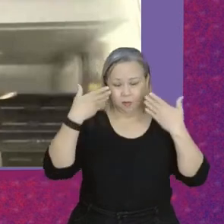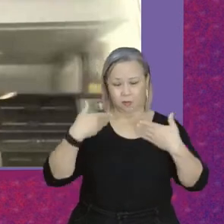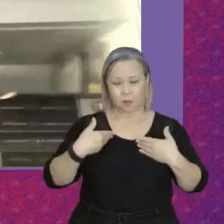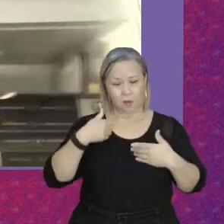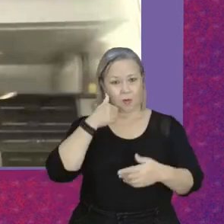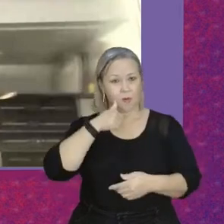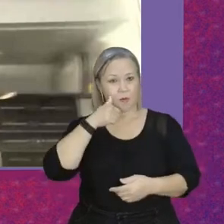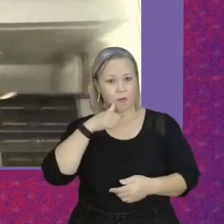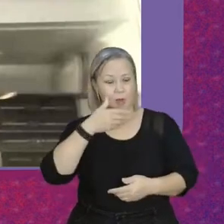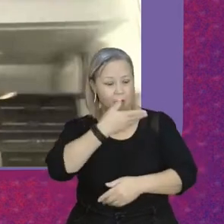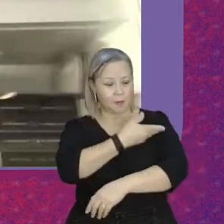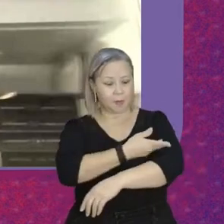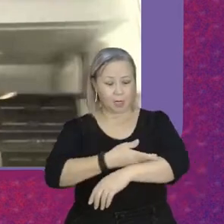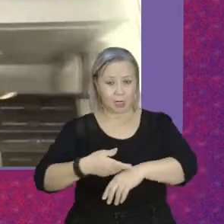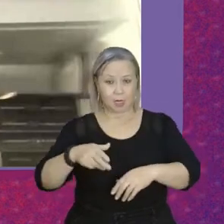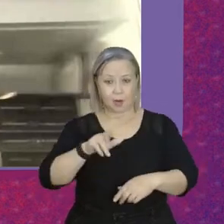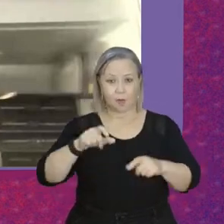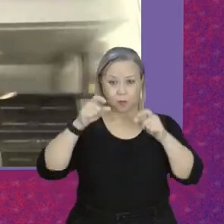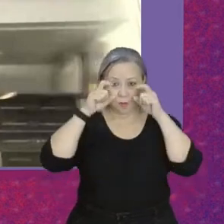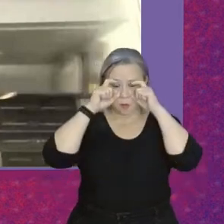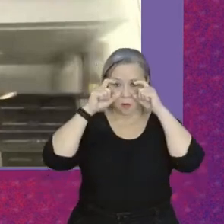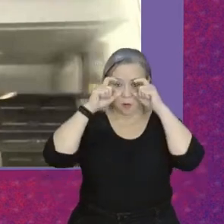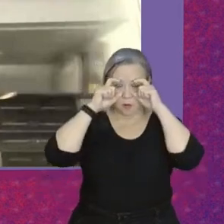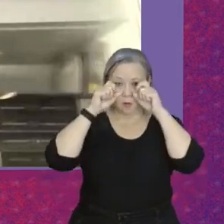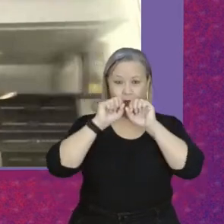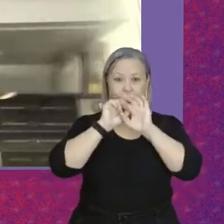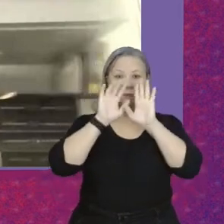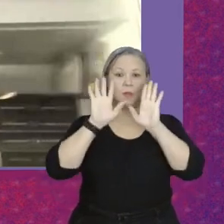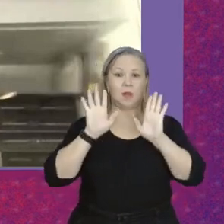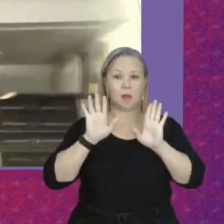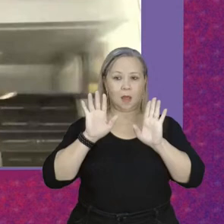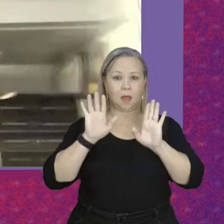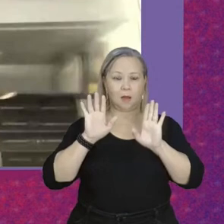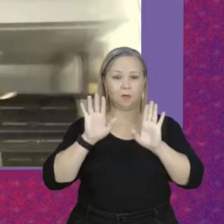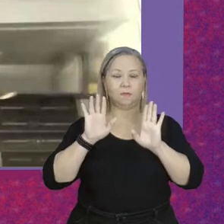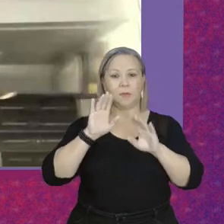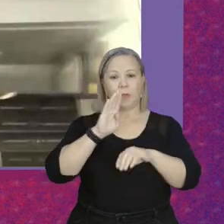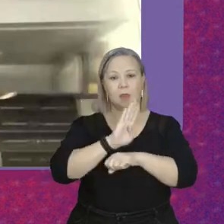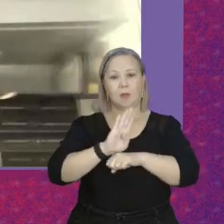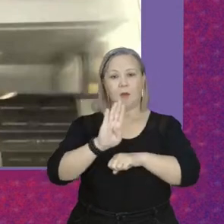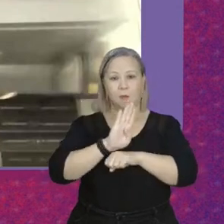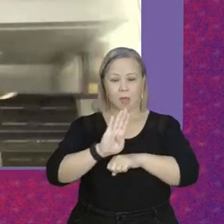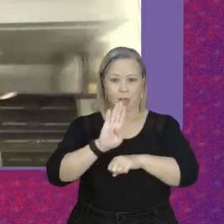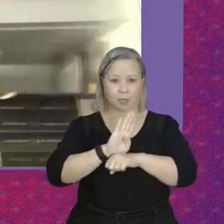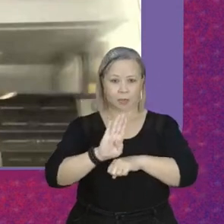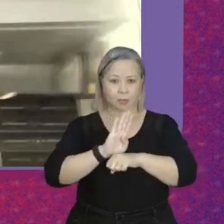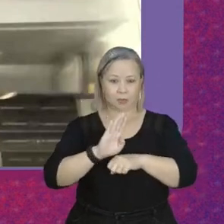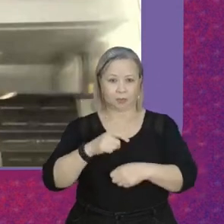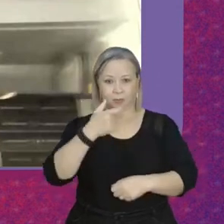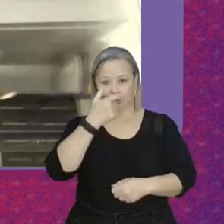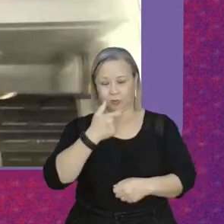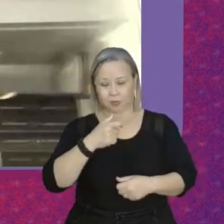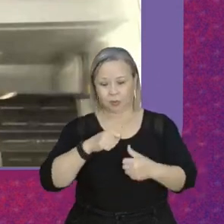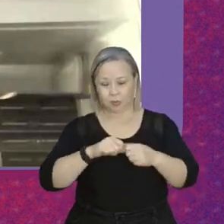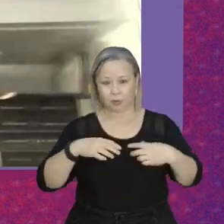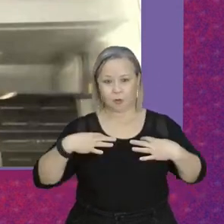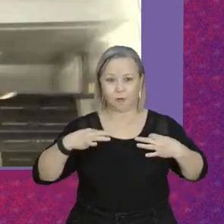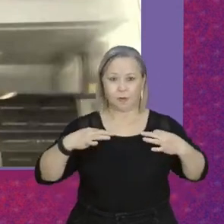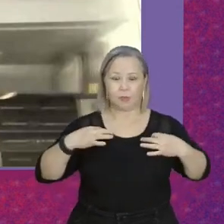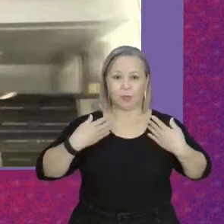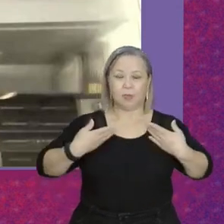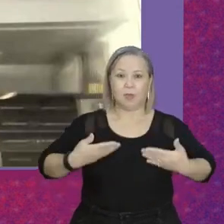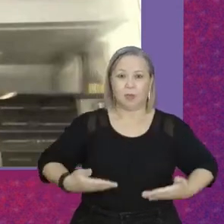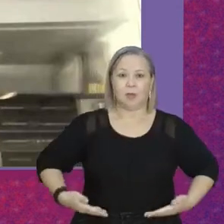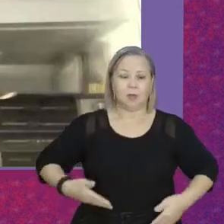branca, uso um óculos claro, bege, e estou vestindo uma